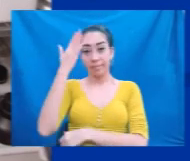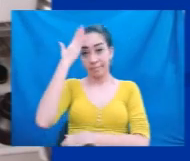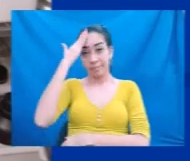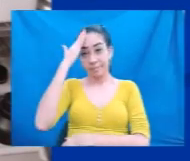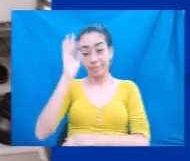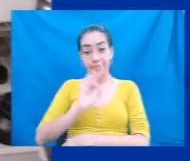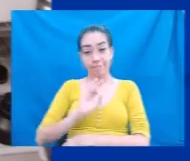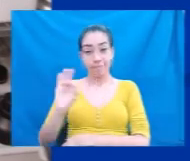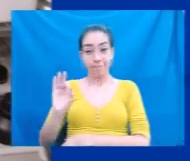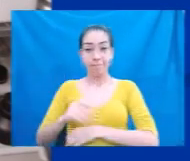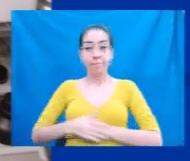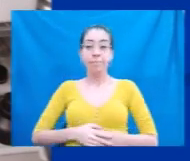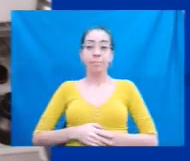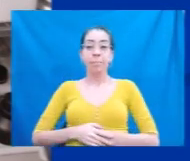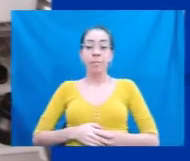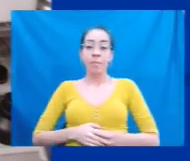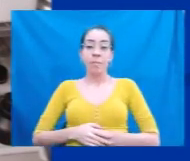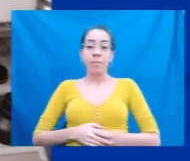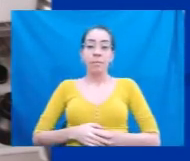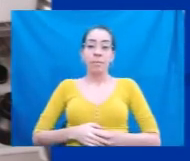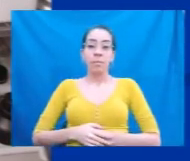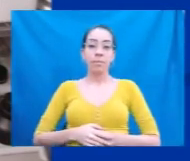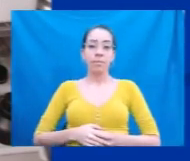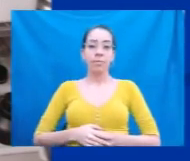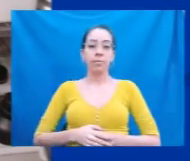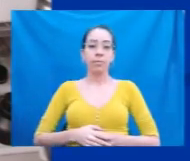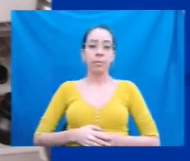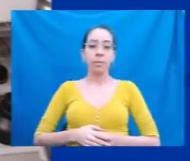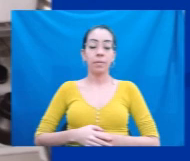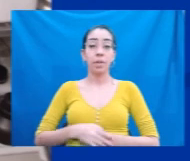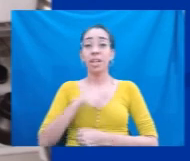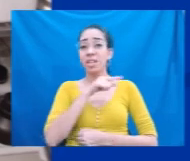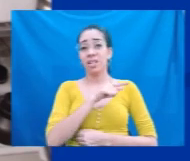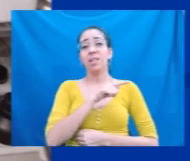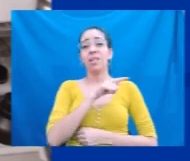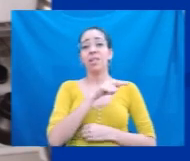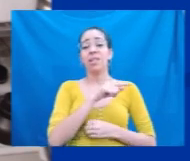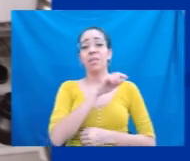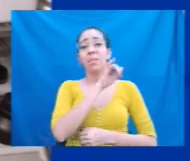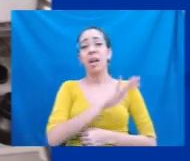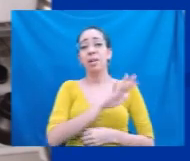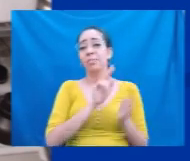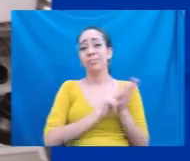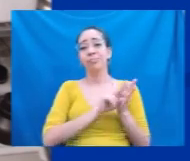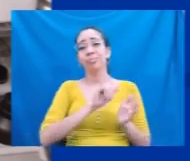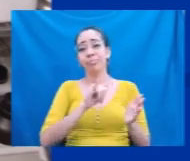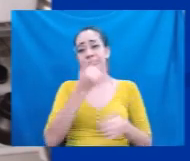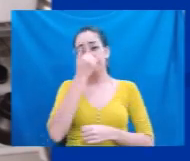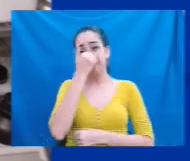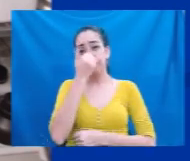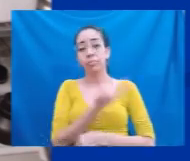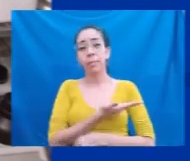tá bom? Então, né, gente, algo que tem tudo para dar errado.